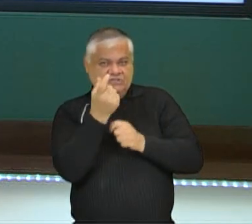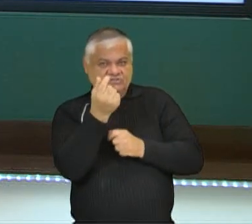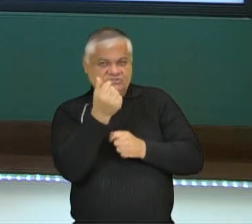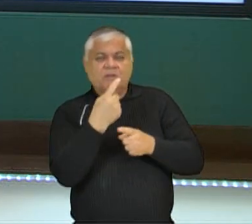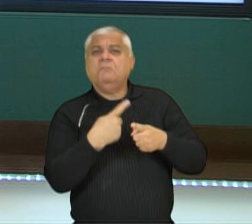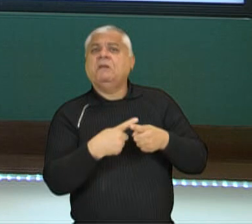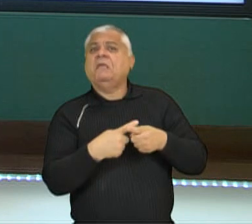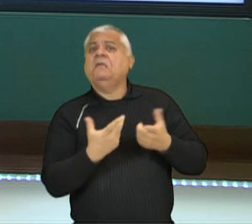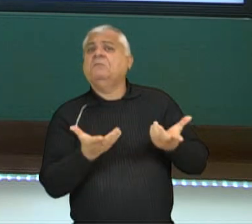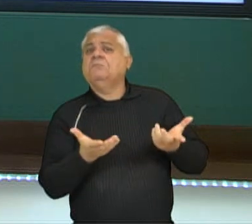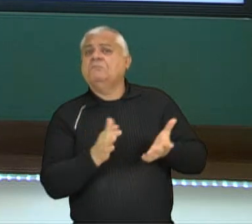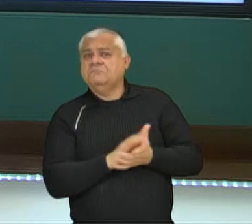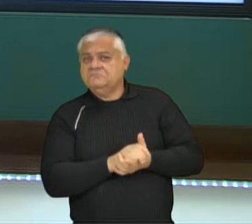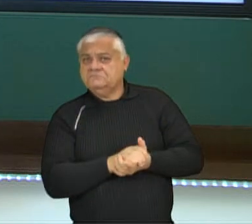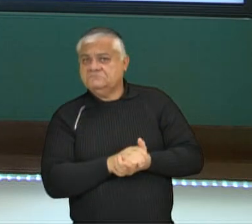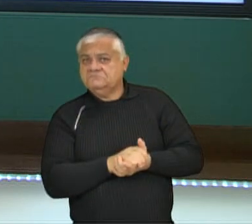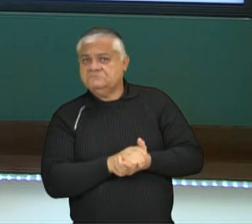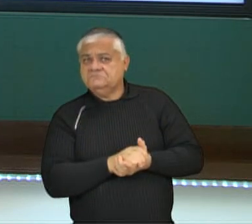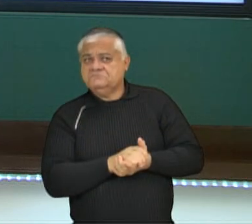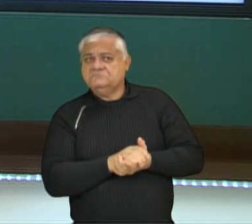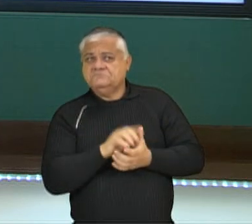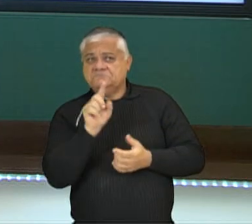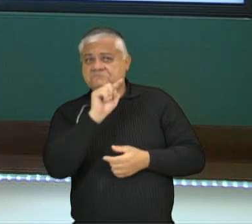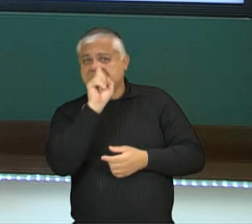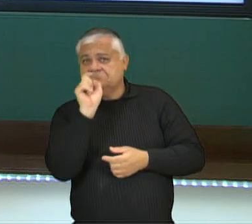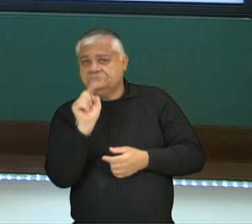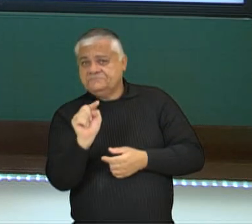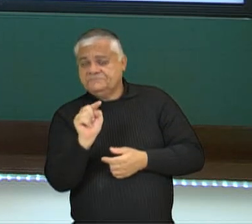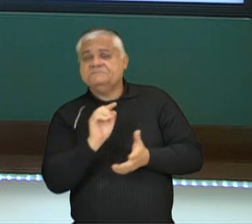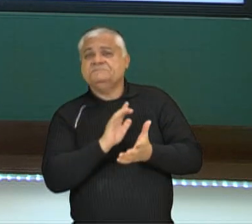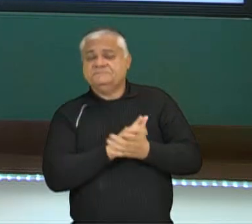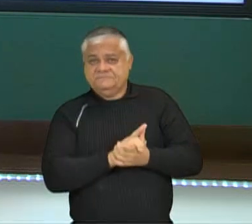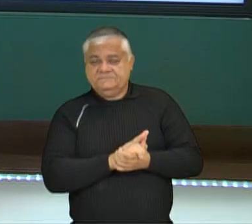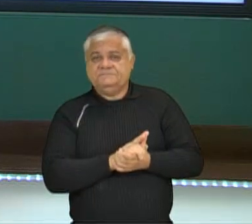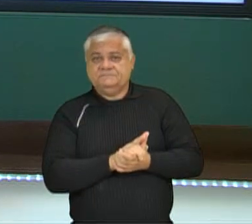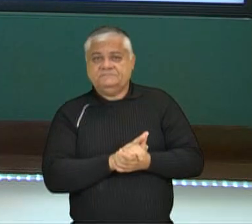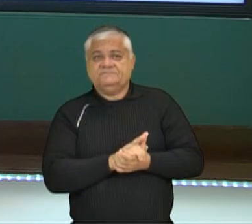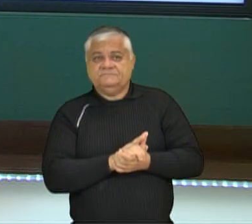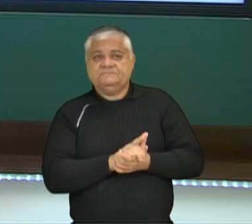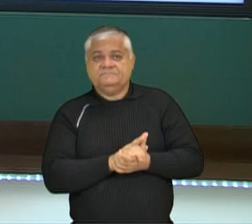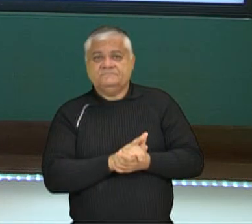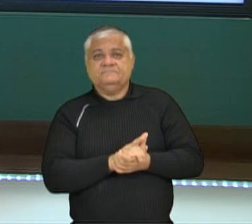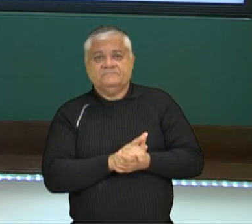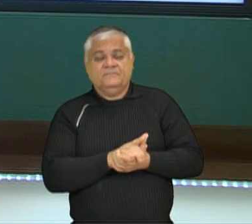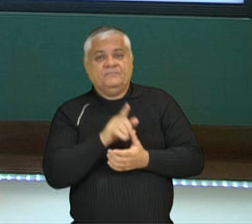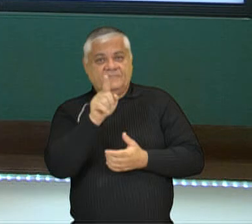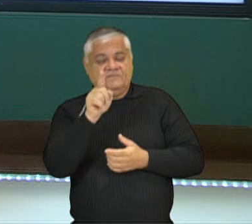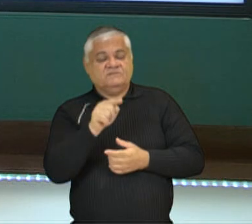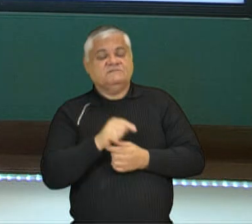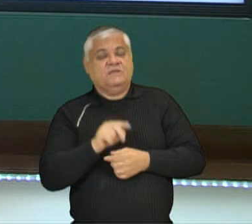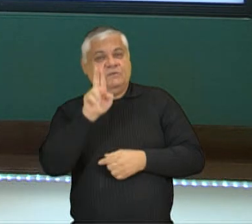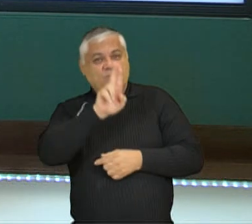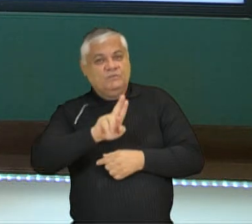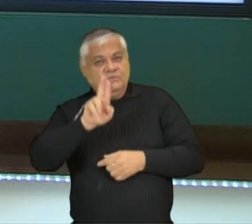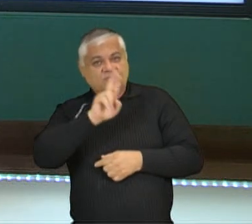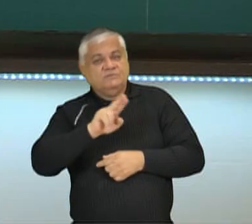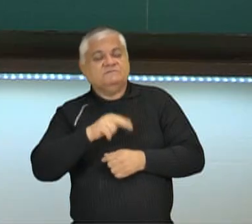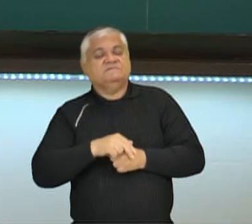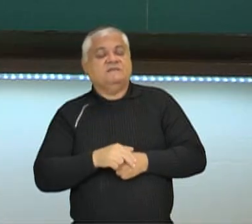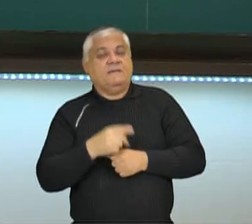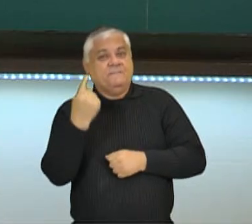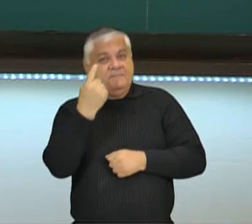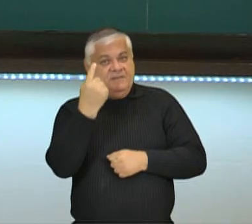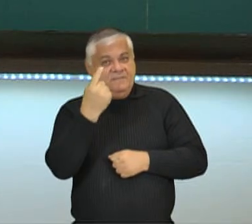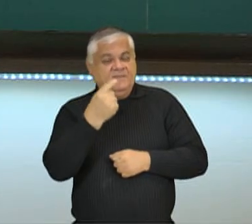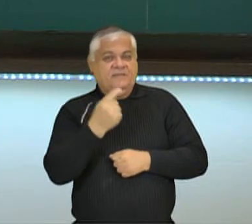quê? Write your opinion, but you have to use the first conditional. É também para você utilizar a primeira